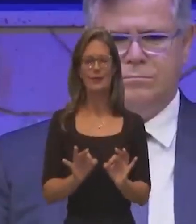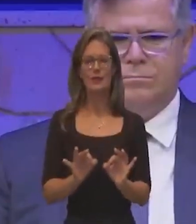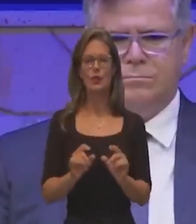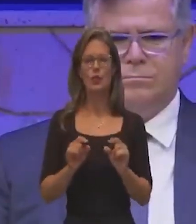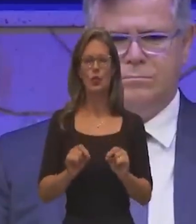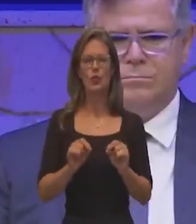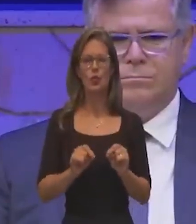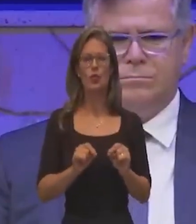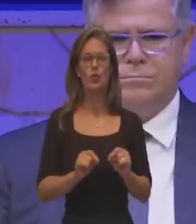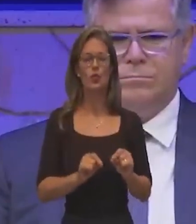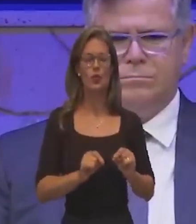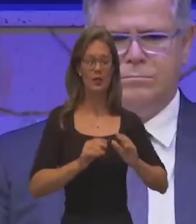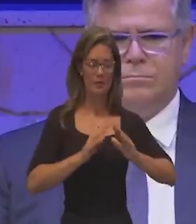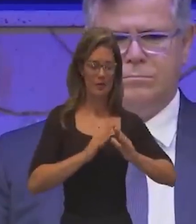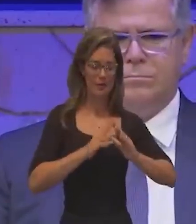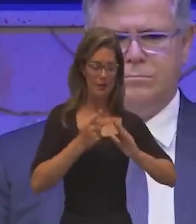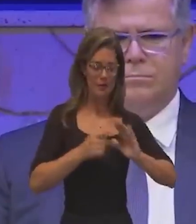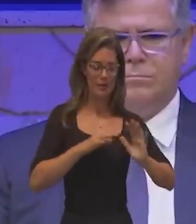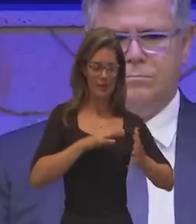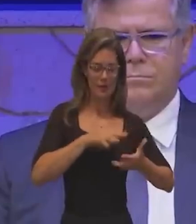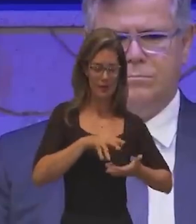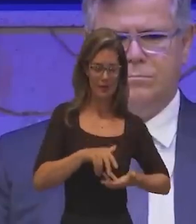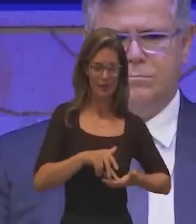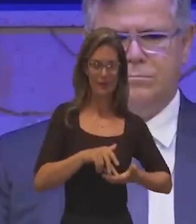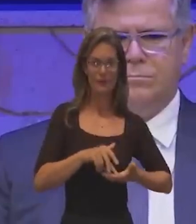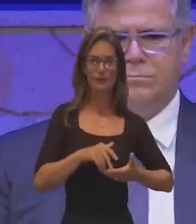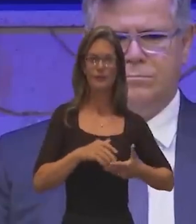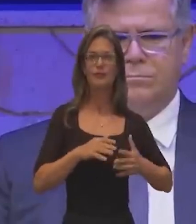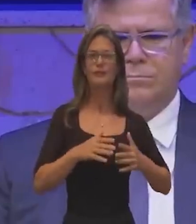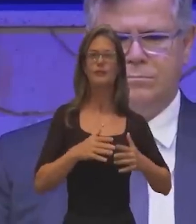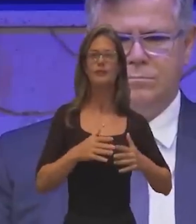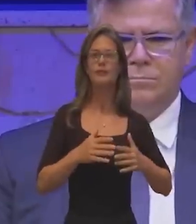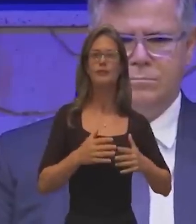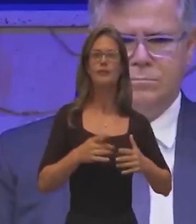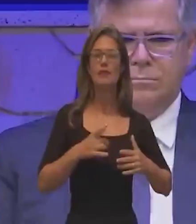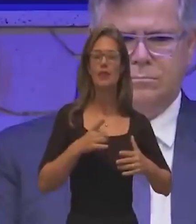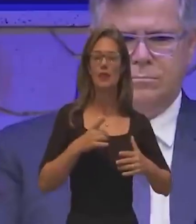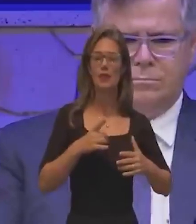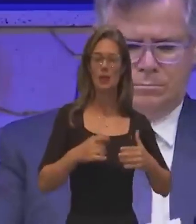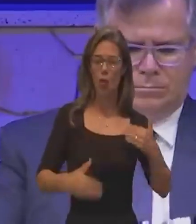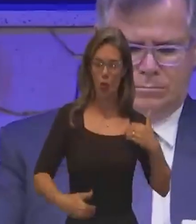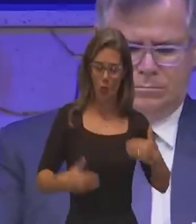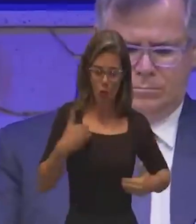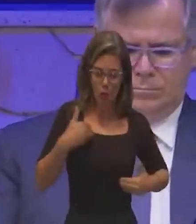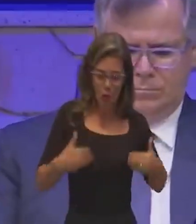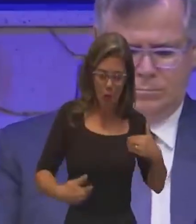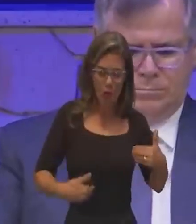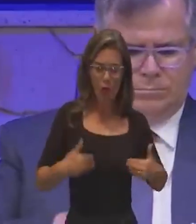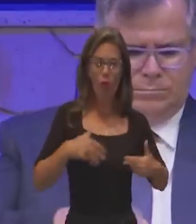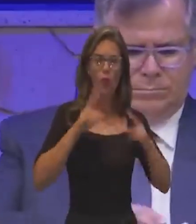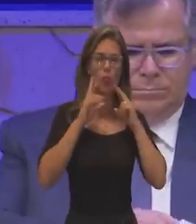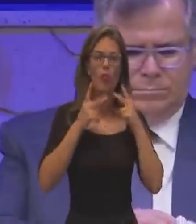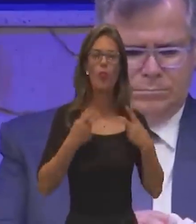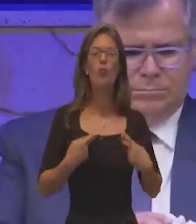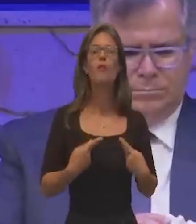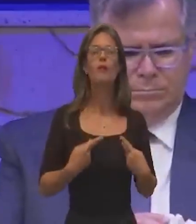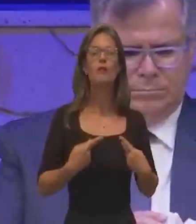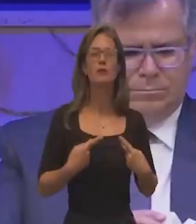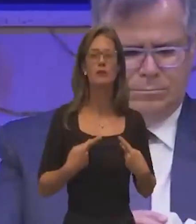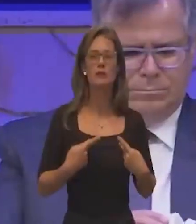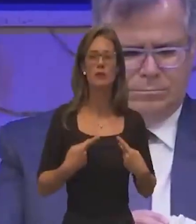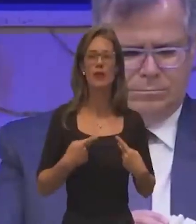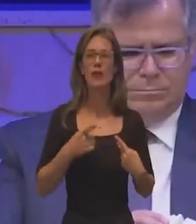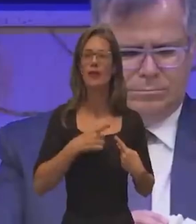tenda ou tabernáculo, representado pelo corpo humano, fala daquele tipo de habitação que é armada por um